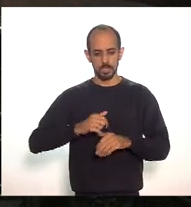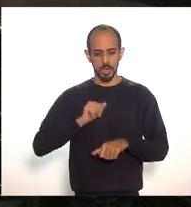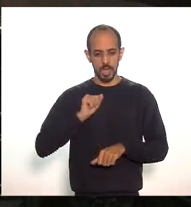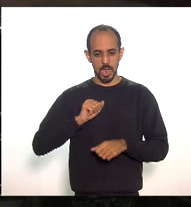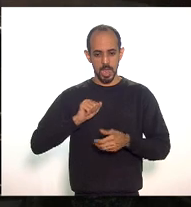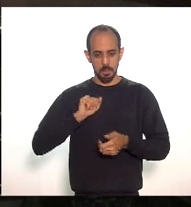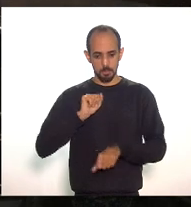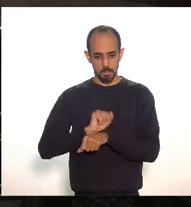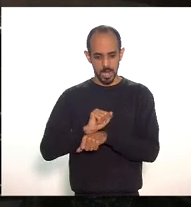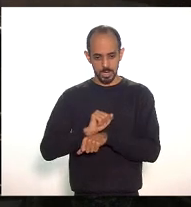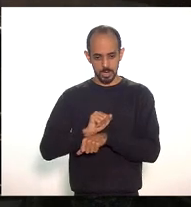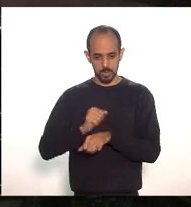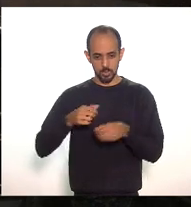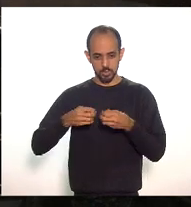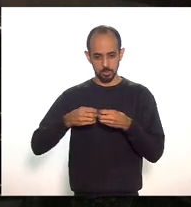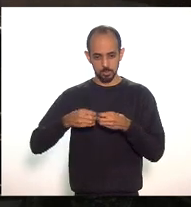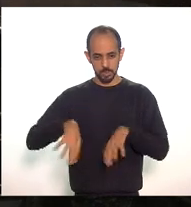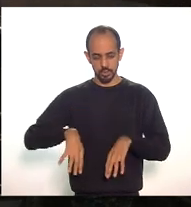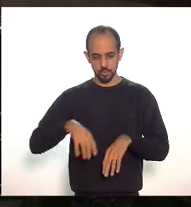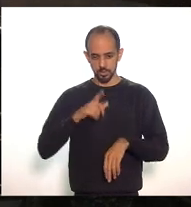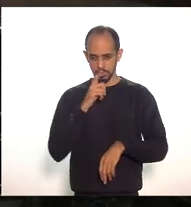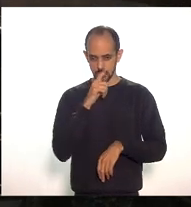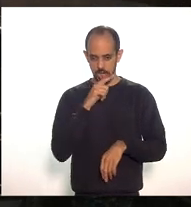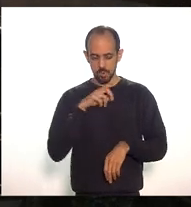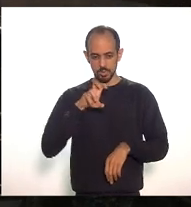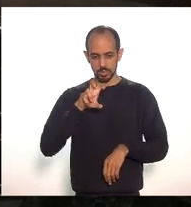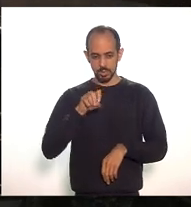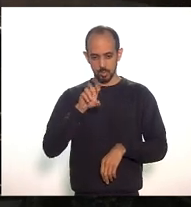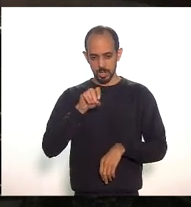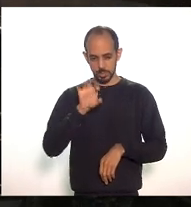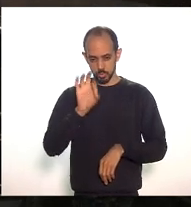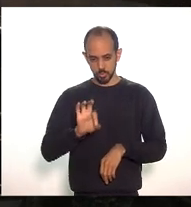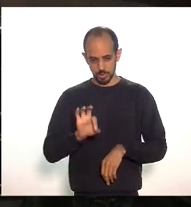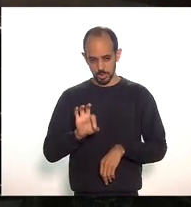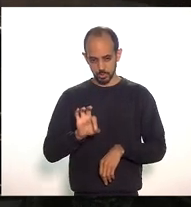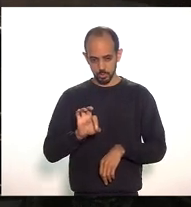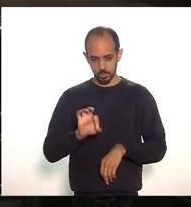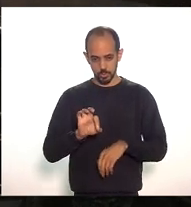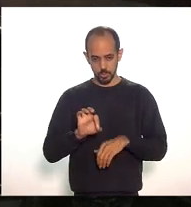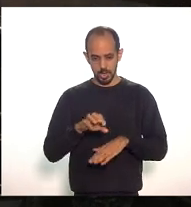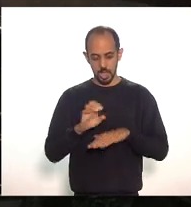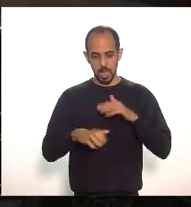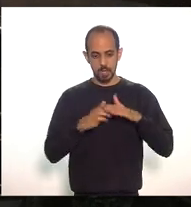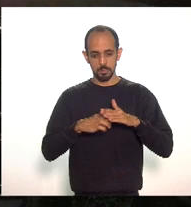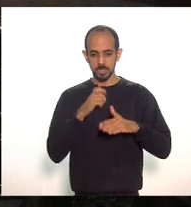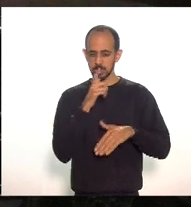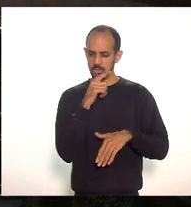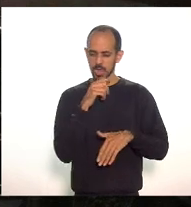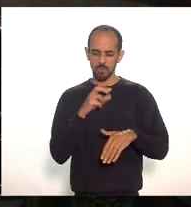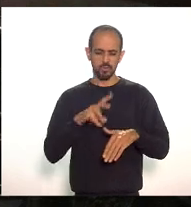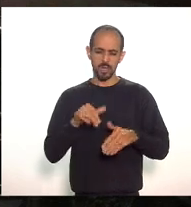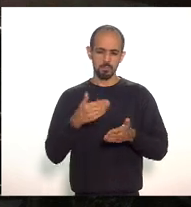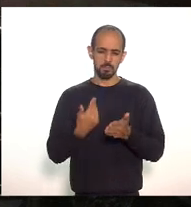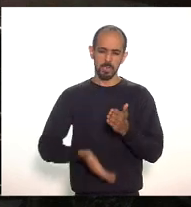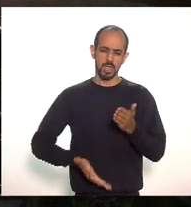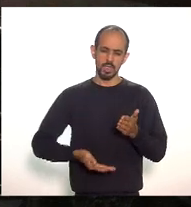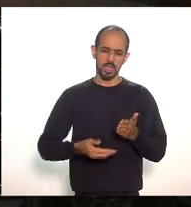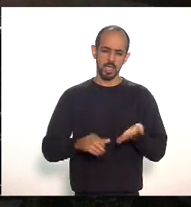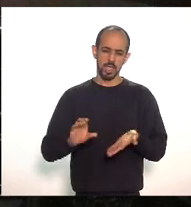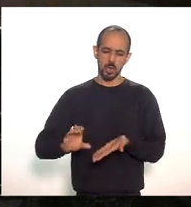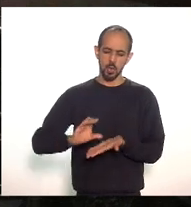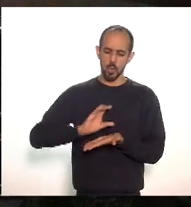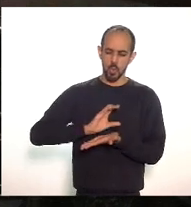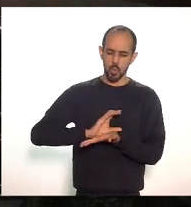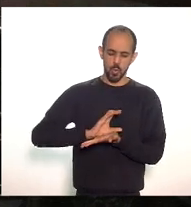perda de água que hoje é estimada em mais de cinquenta por cento a Cedae vai perder receita ou seja um argumento absurdo